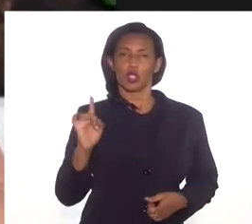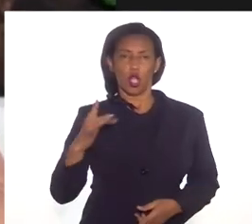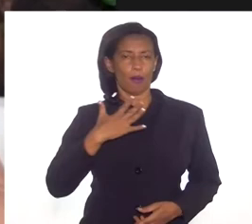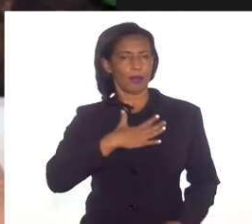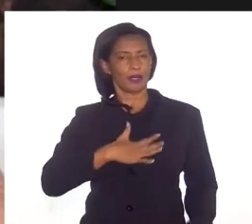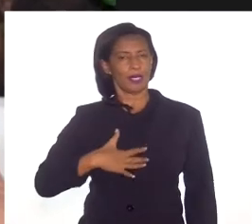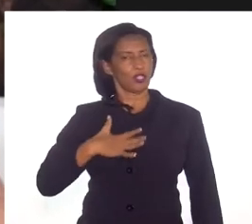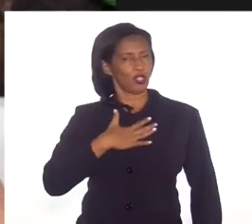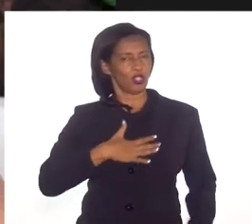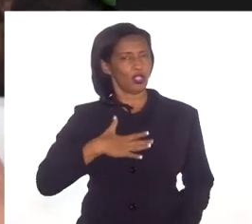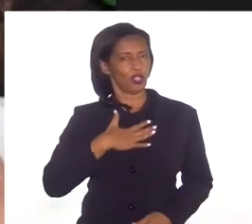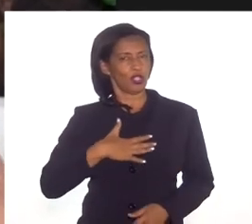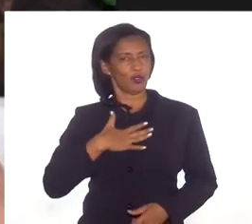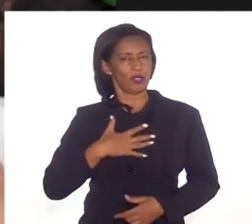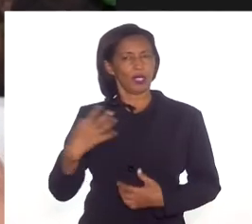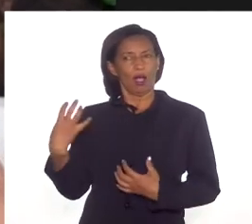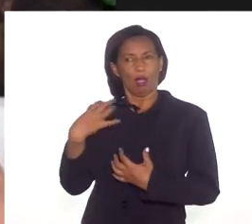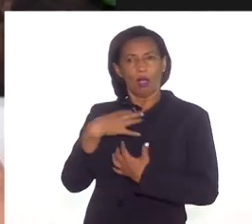só satisfazer